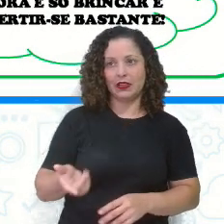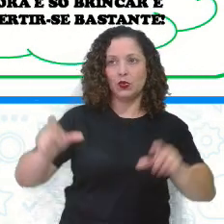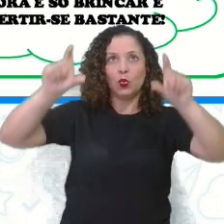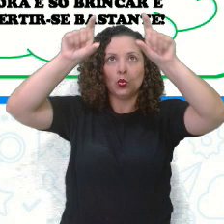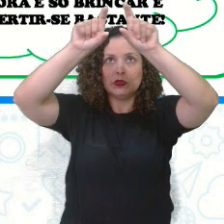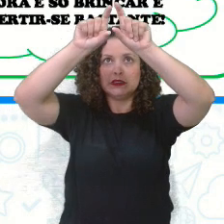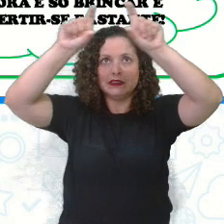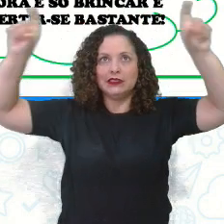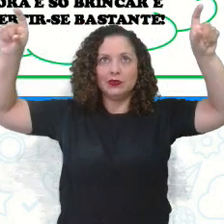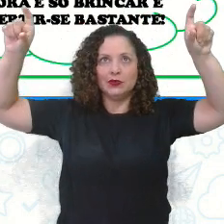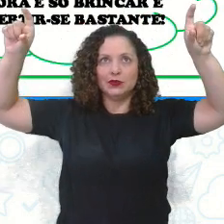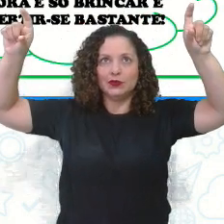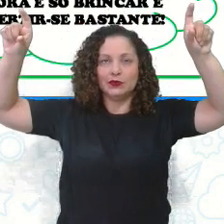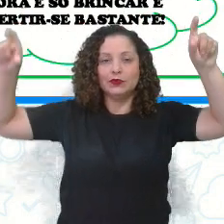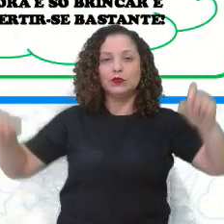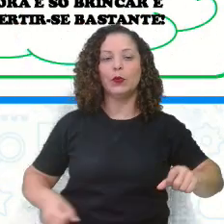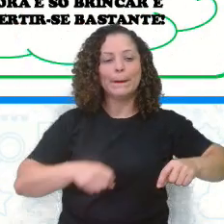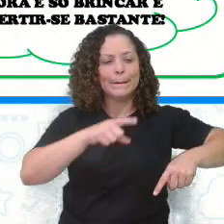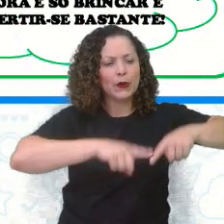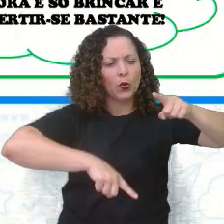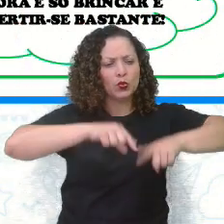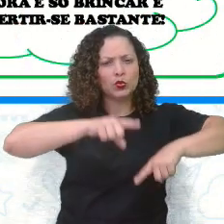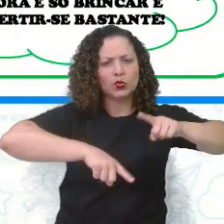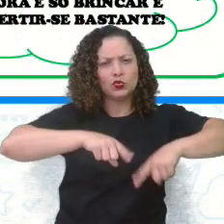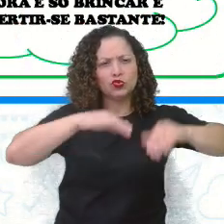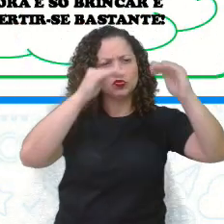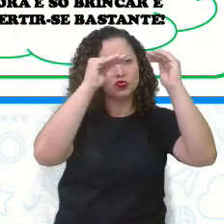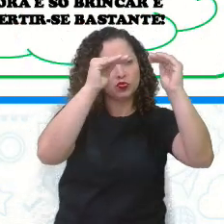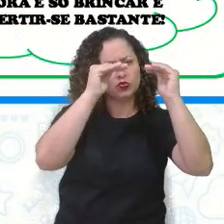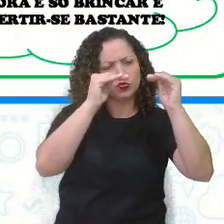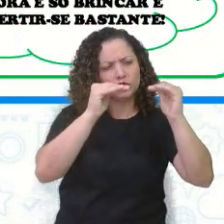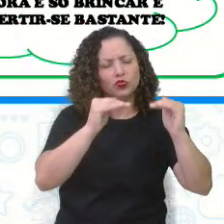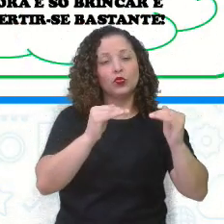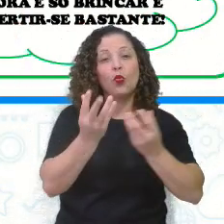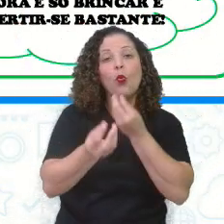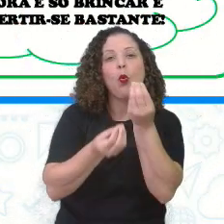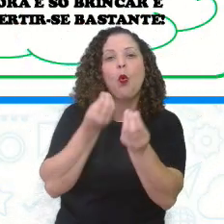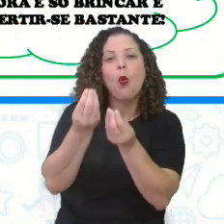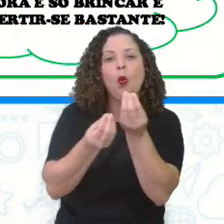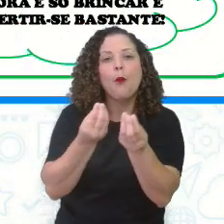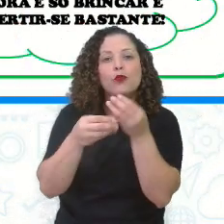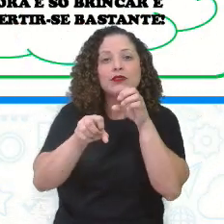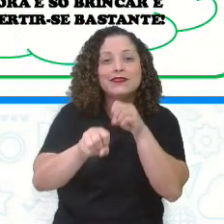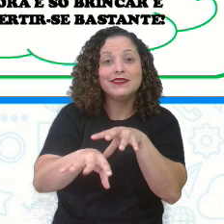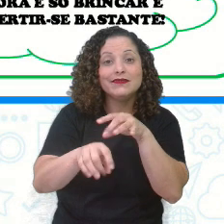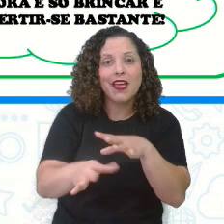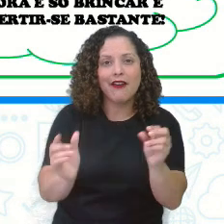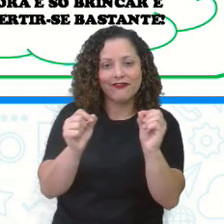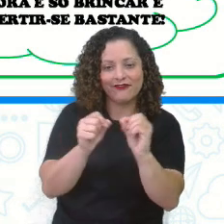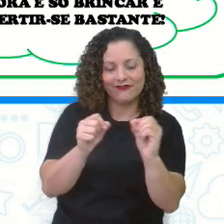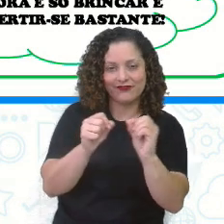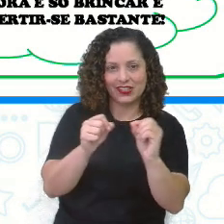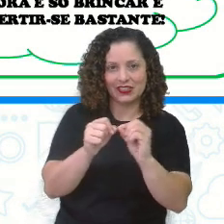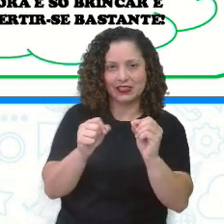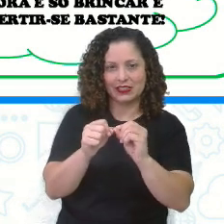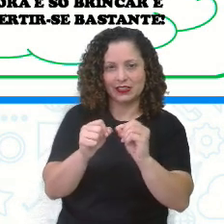o material que eu vou precisar, o modo de fazer, né? Como fazer, tá